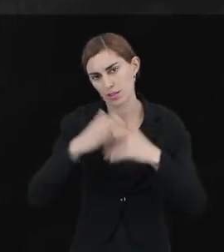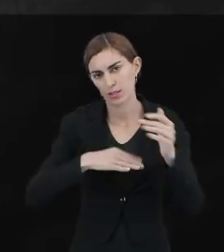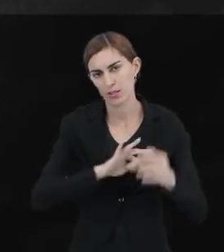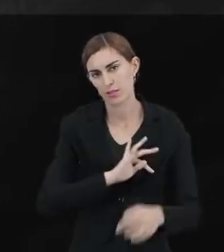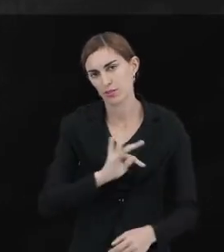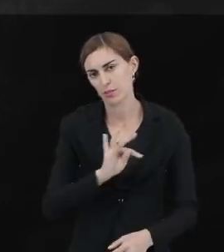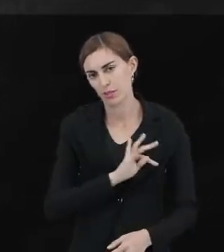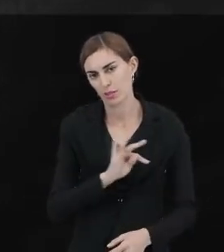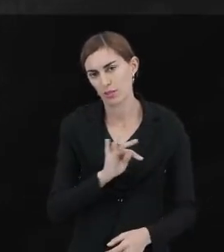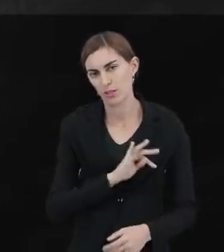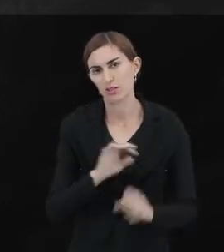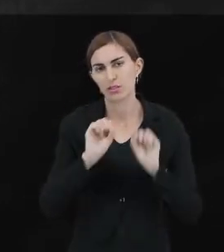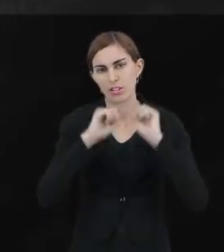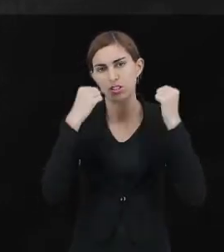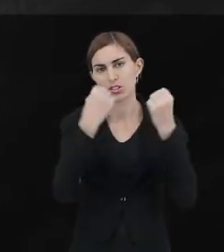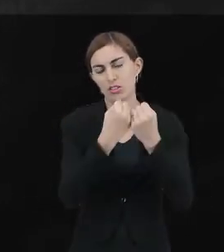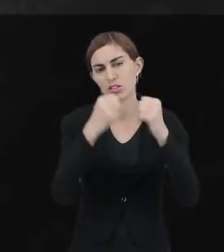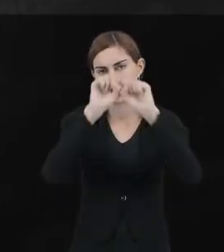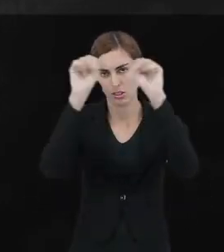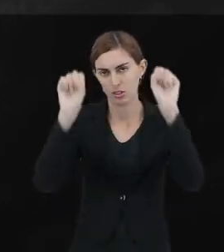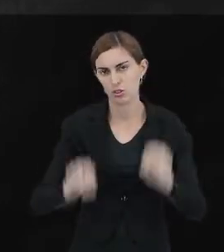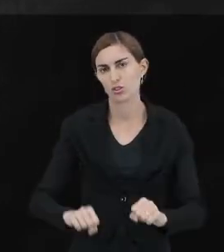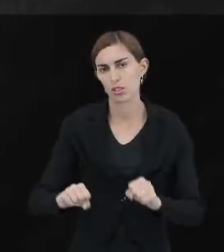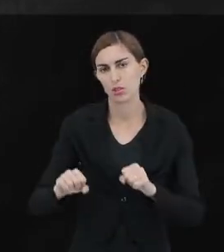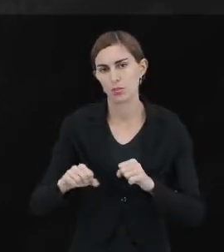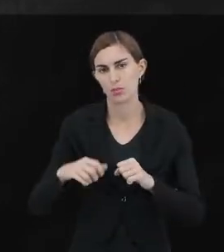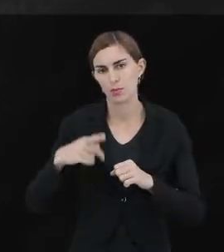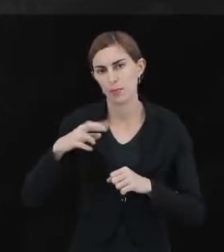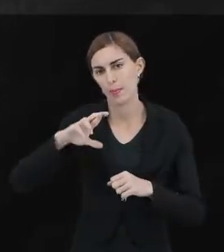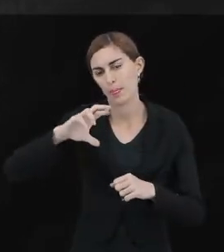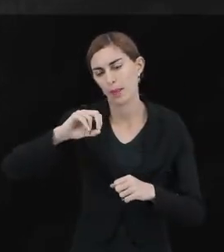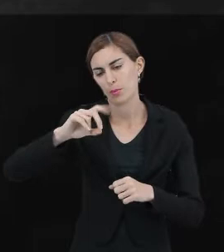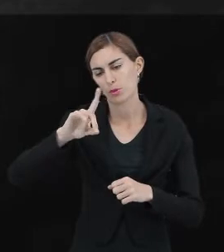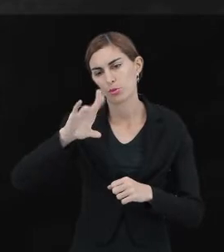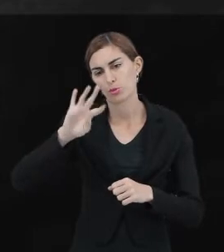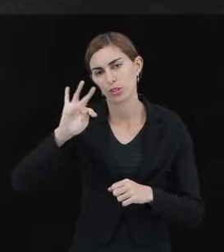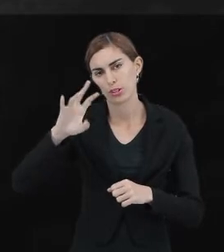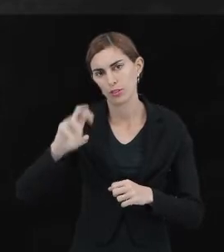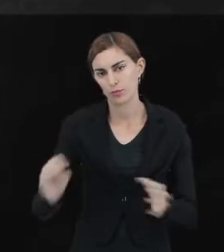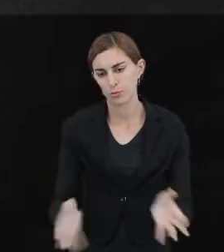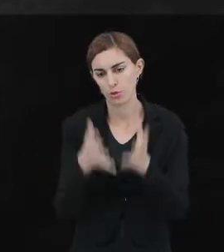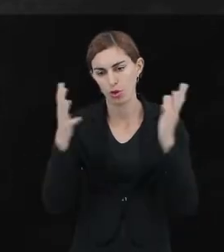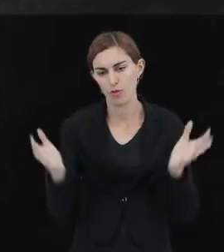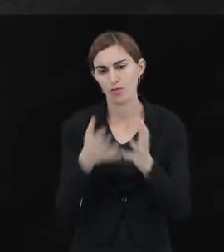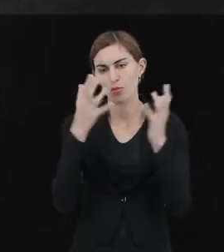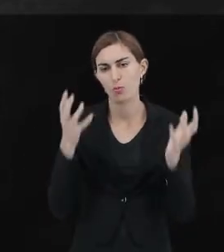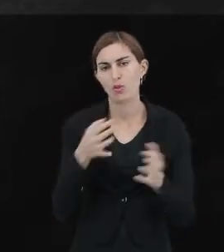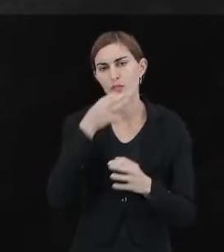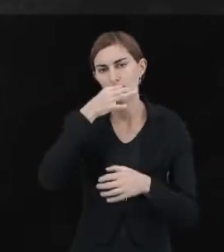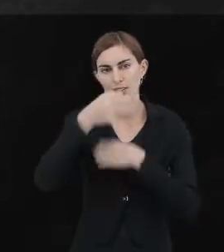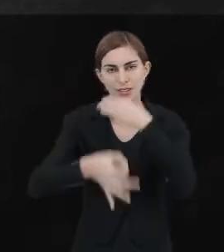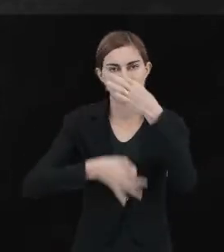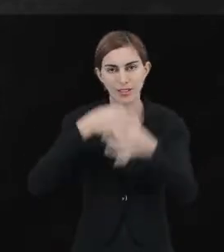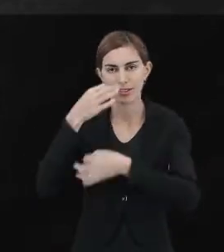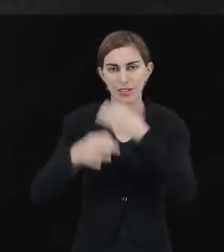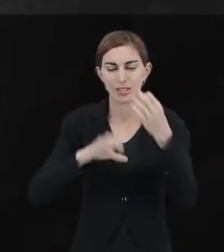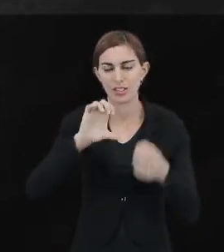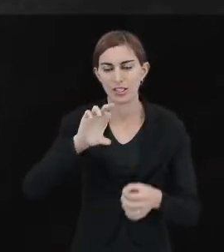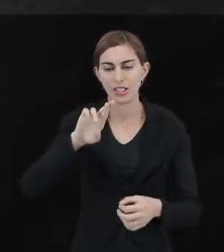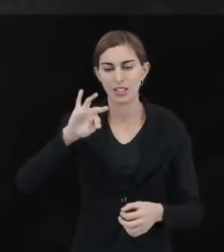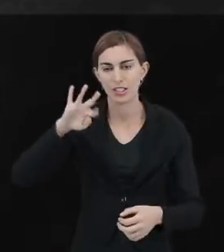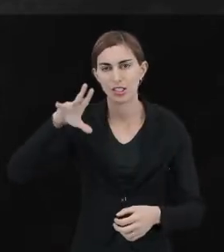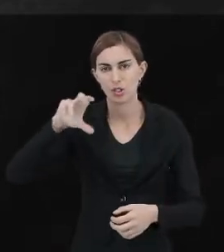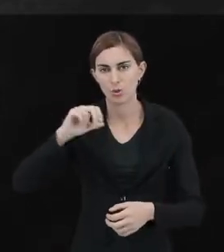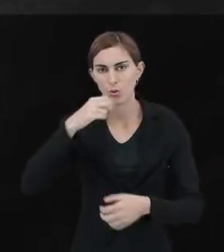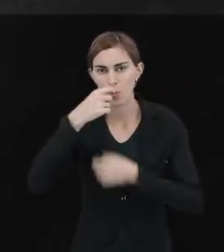capacidade técnica para servir ao sistema produtivo. Ainda pode ser aquela que promove o espírito crítico e fortalece